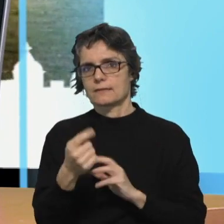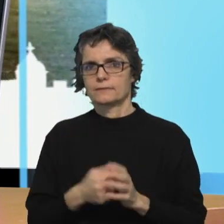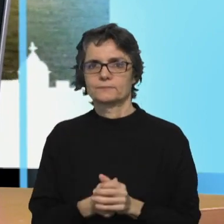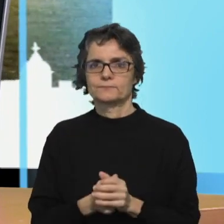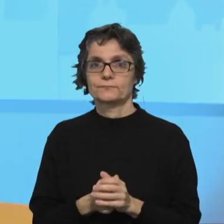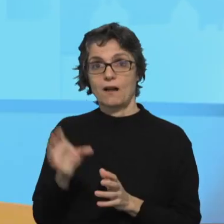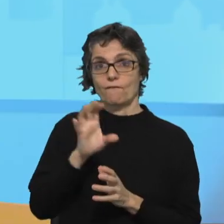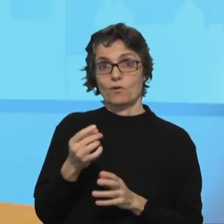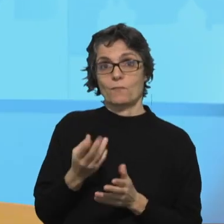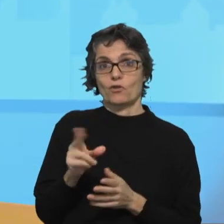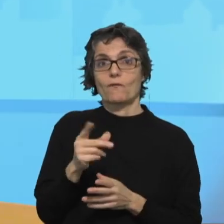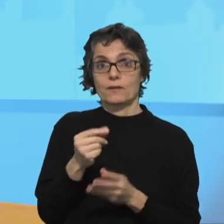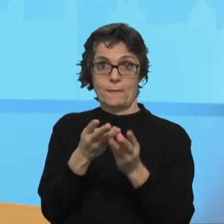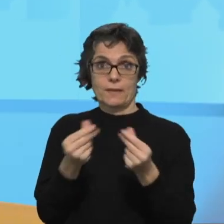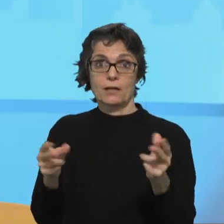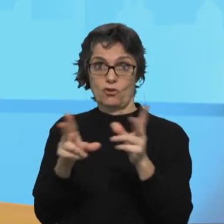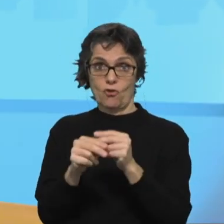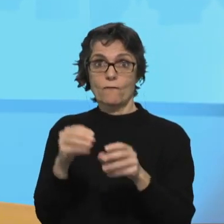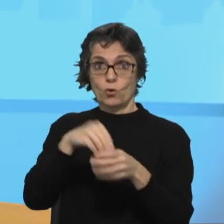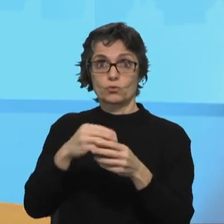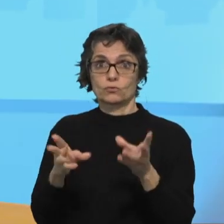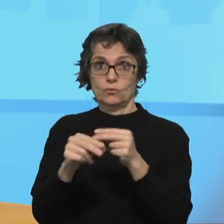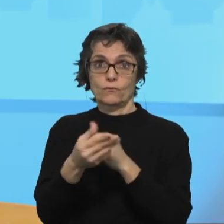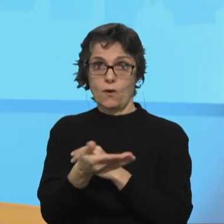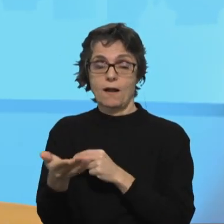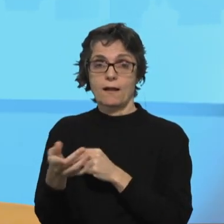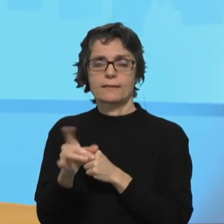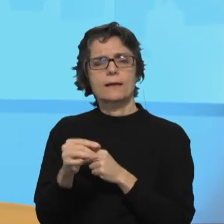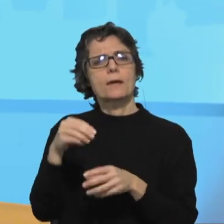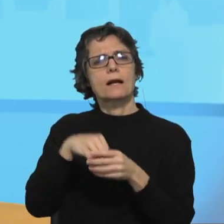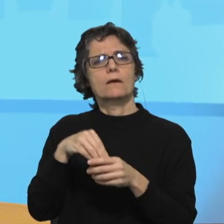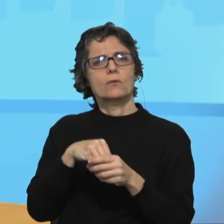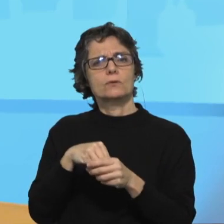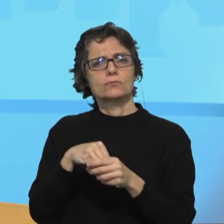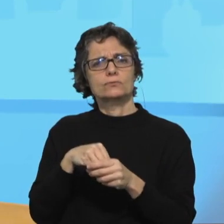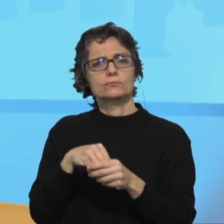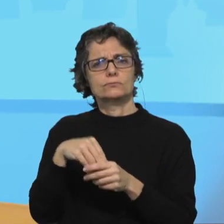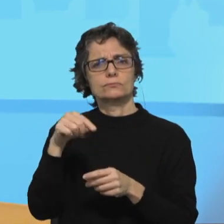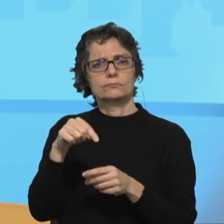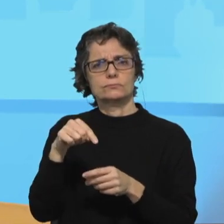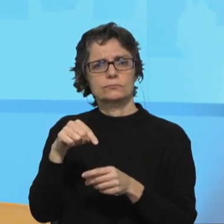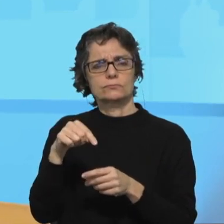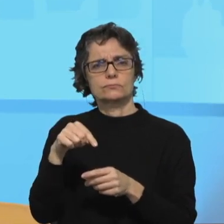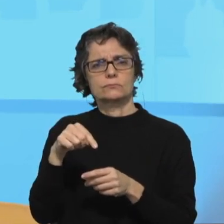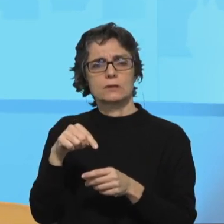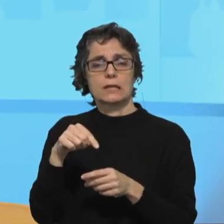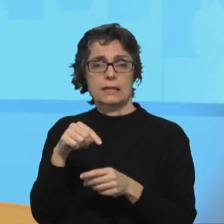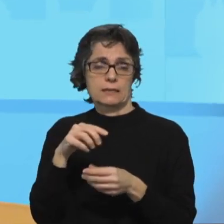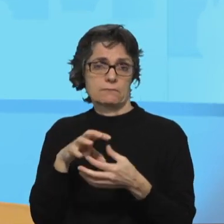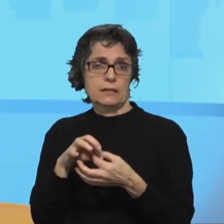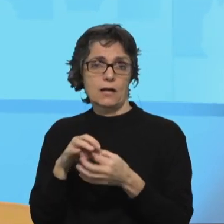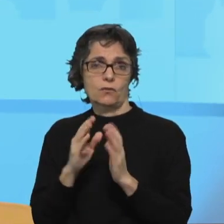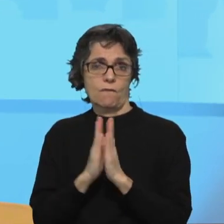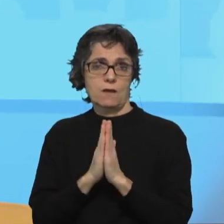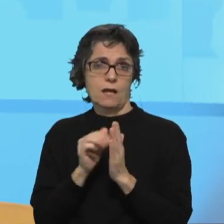traz também novos materiais, novos conteúdos, ou conteúdos que, sendo os da realidade da fé e os do